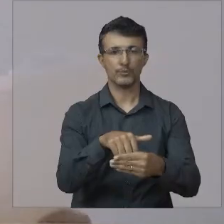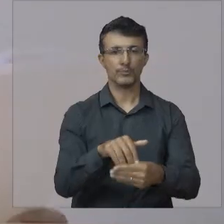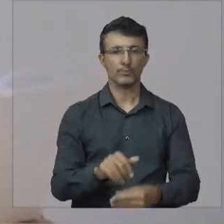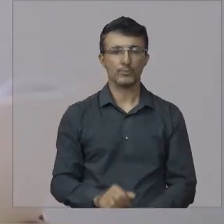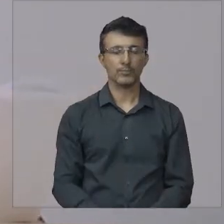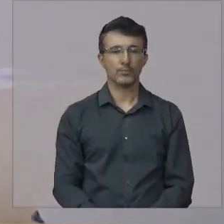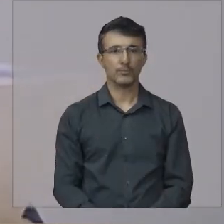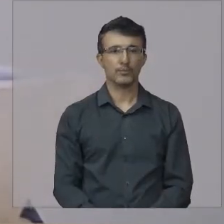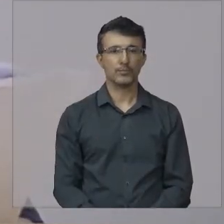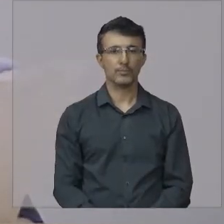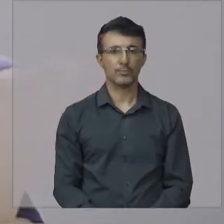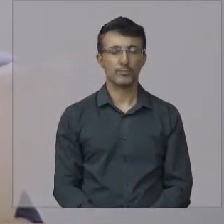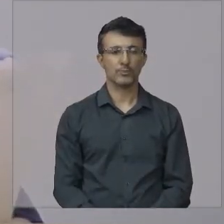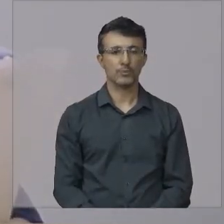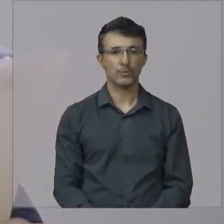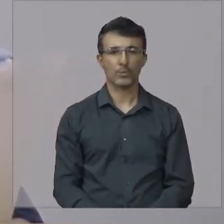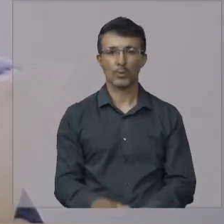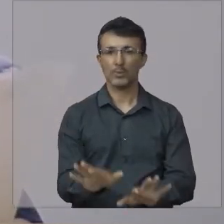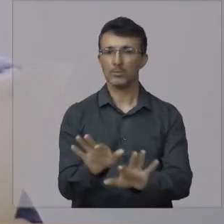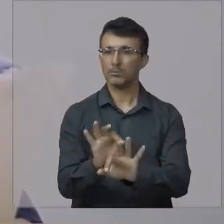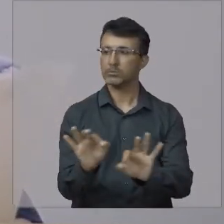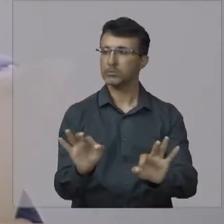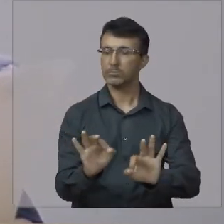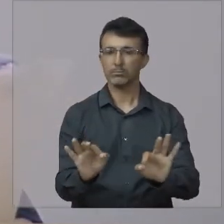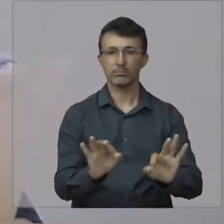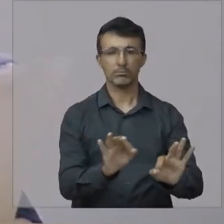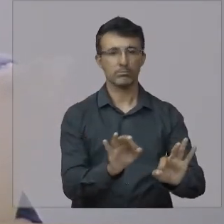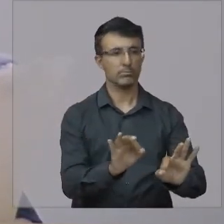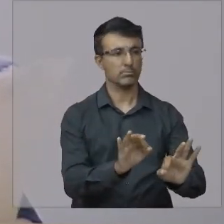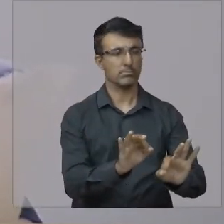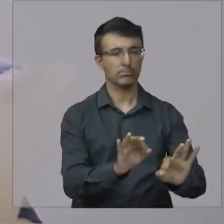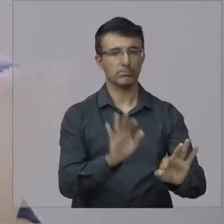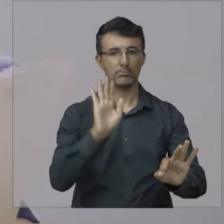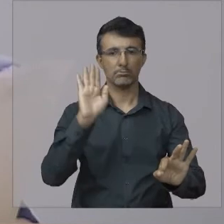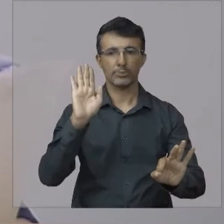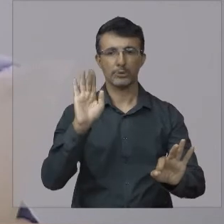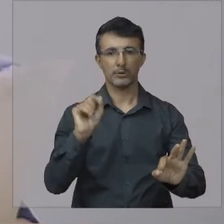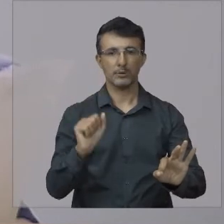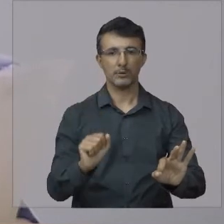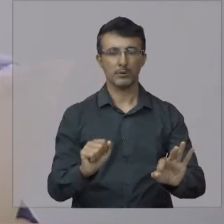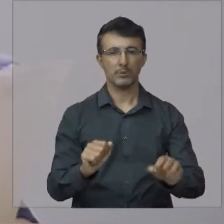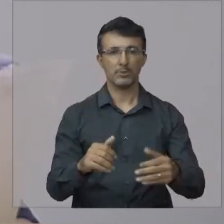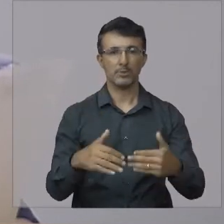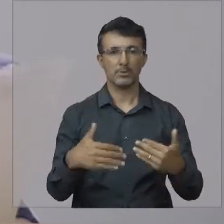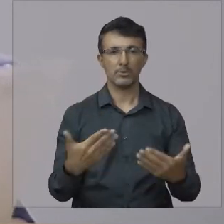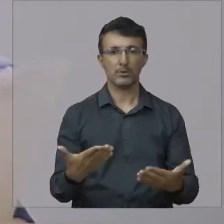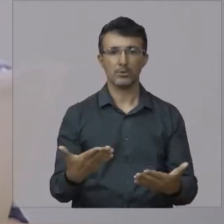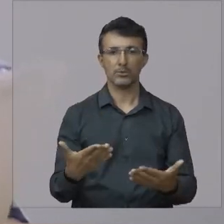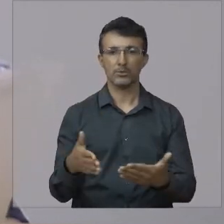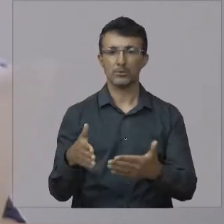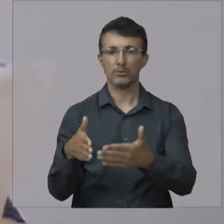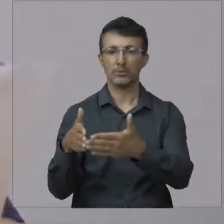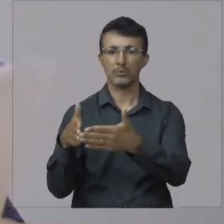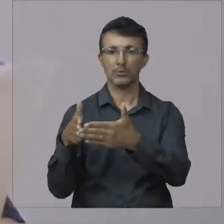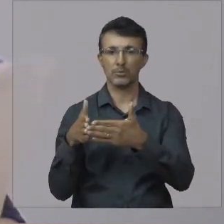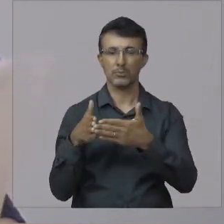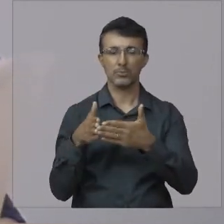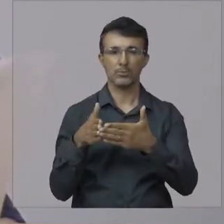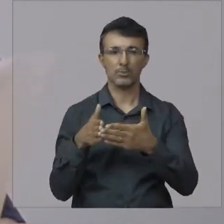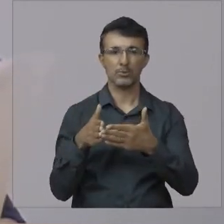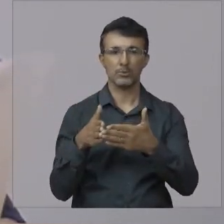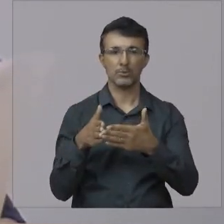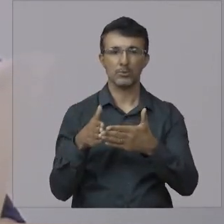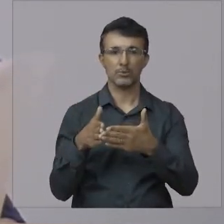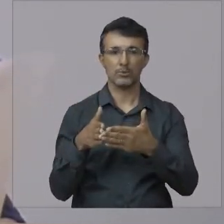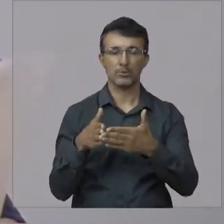Não havendo mais nenhum interessado, então solicito à nossa assessoria